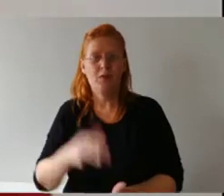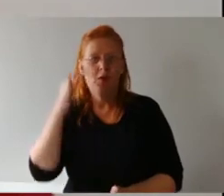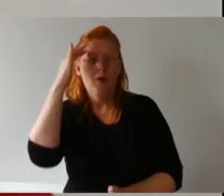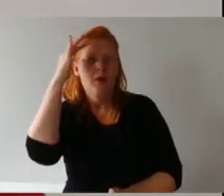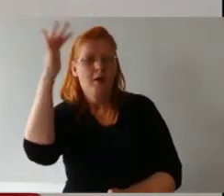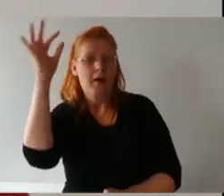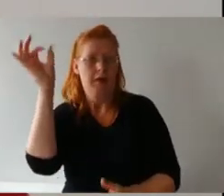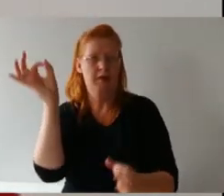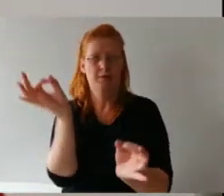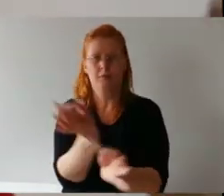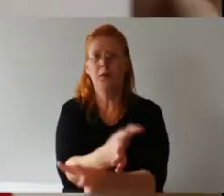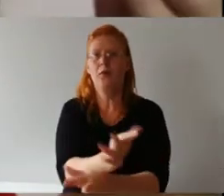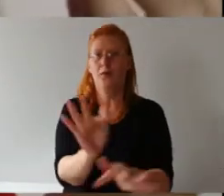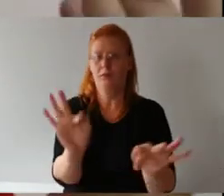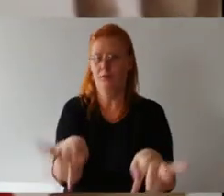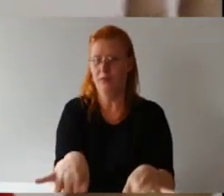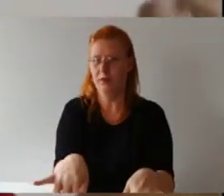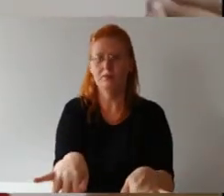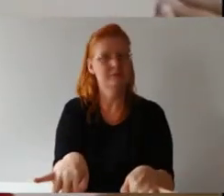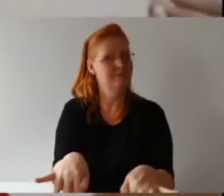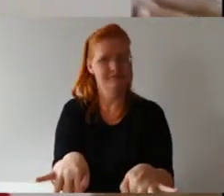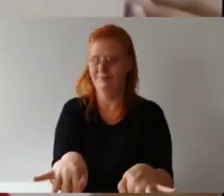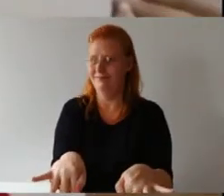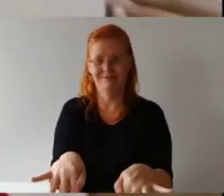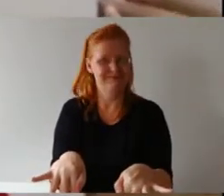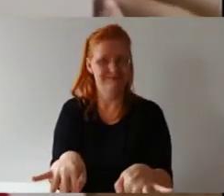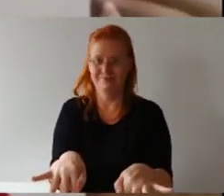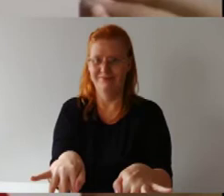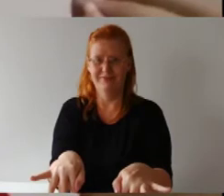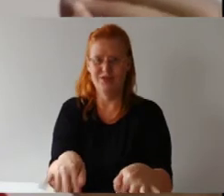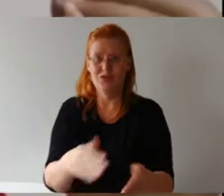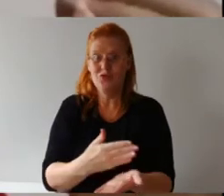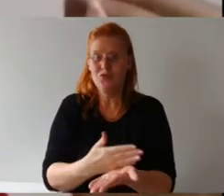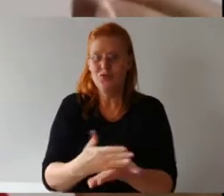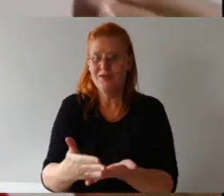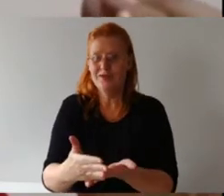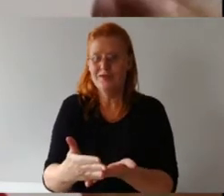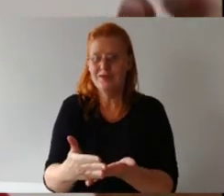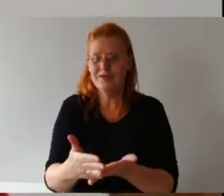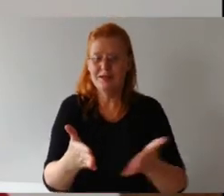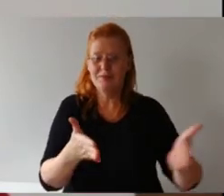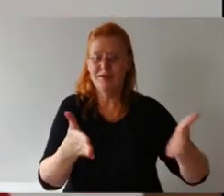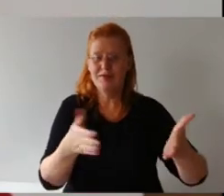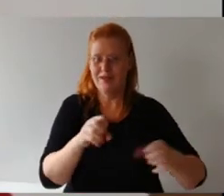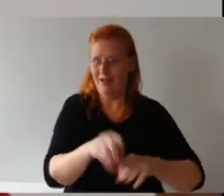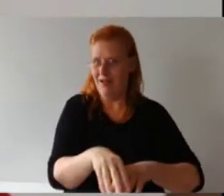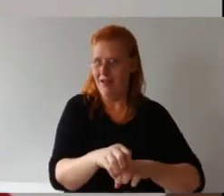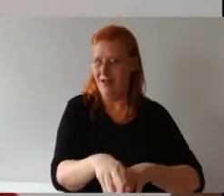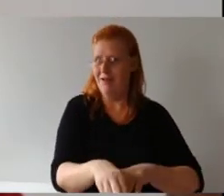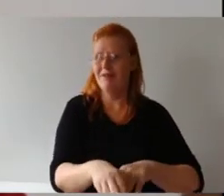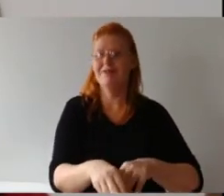O artista nunca tinha um pensamento pronto, e sim ele formulava esse pensamento durante a